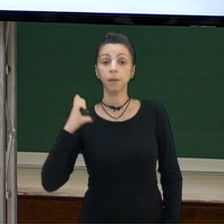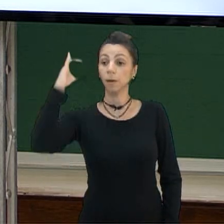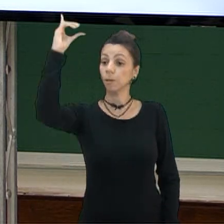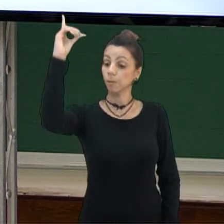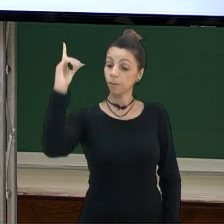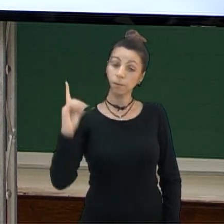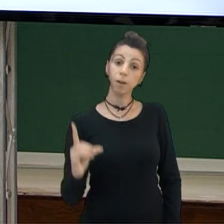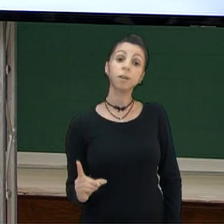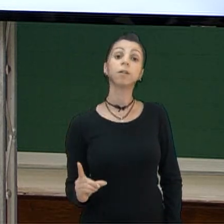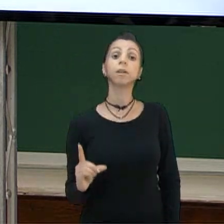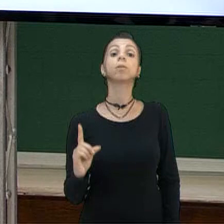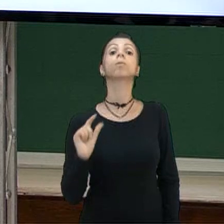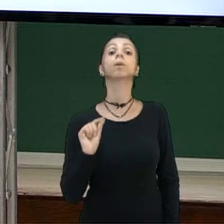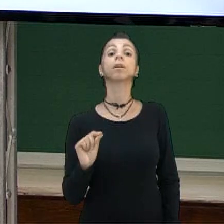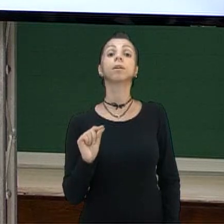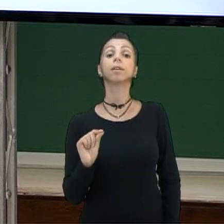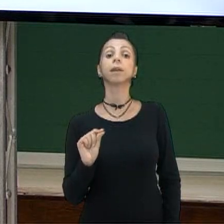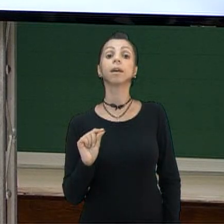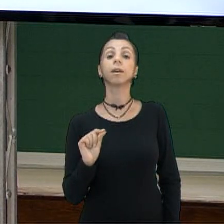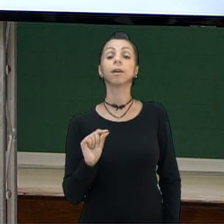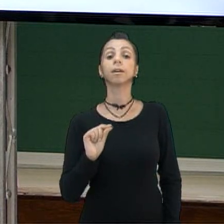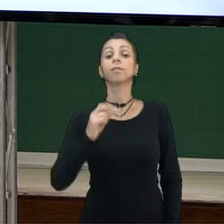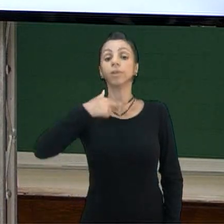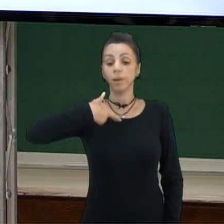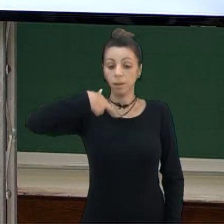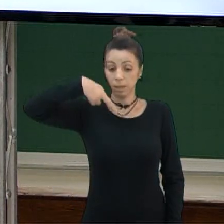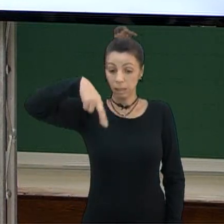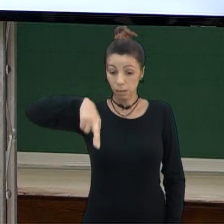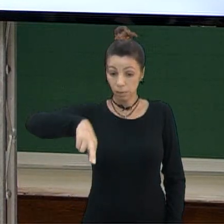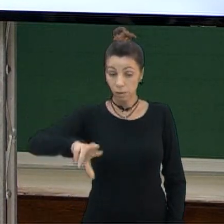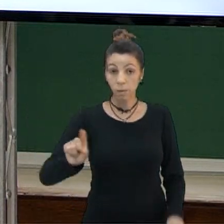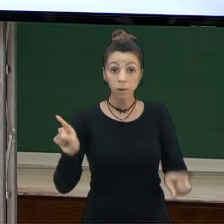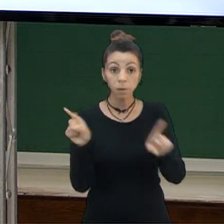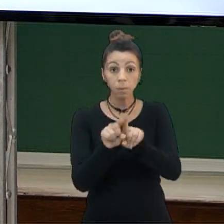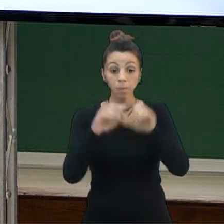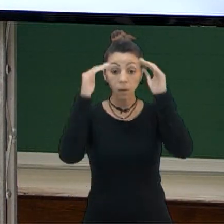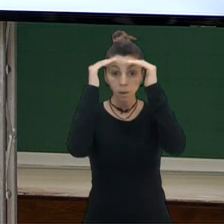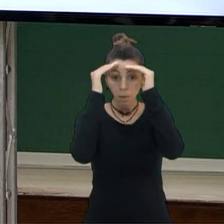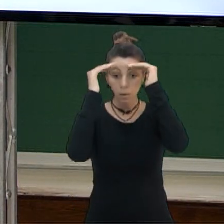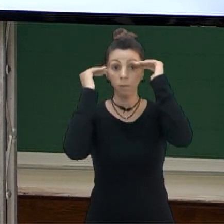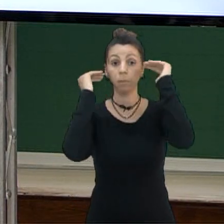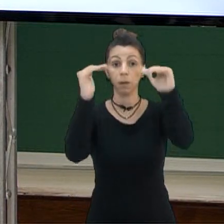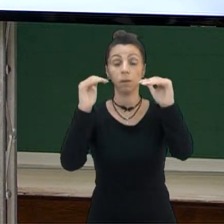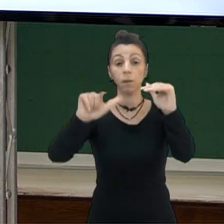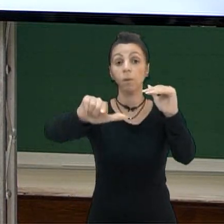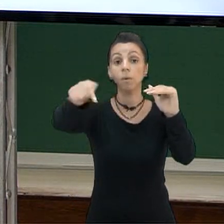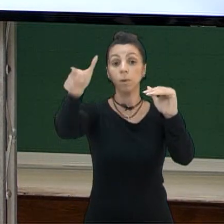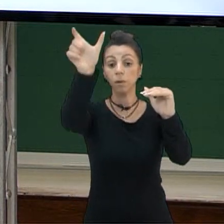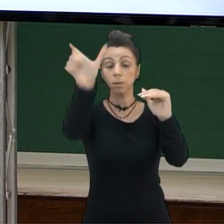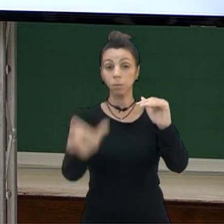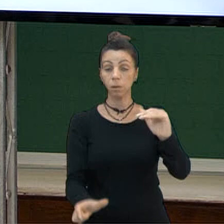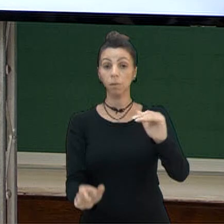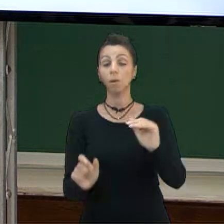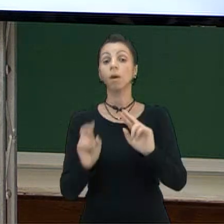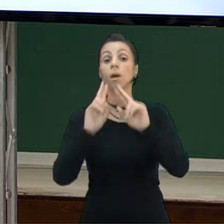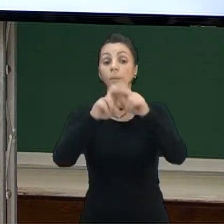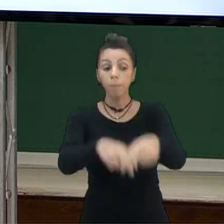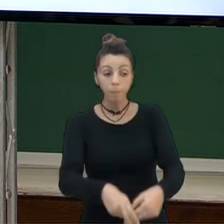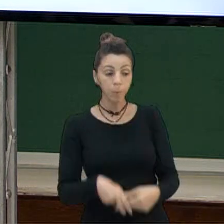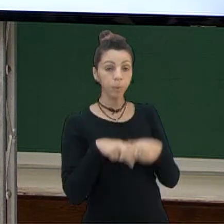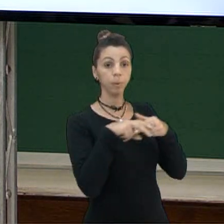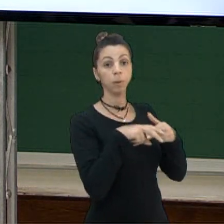a ter uma religião, a respeitar o outro, tá? Por isso que o Estado laico tem que ser vivenciado